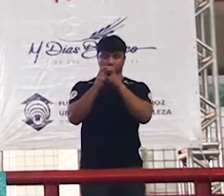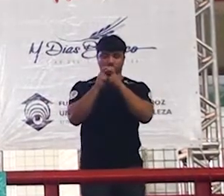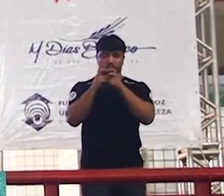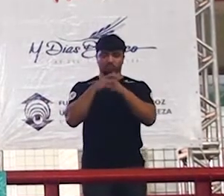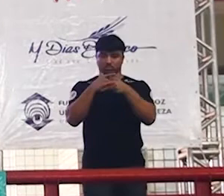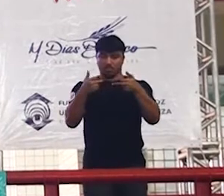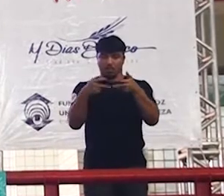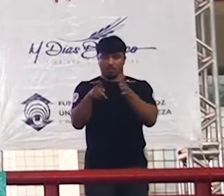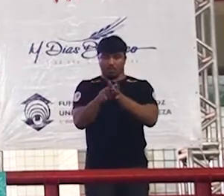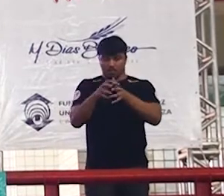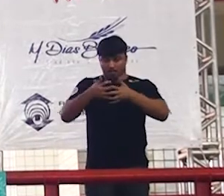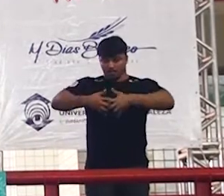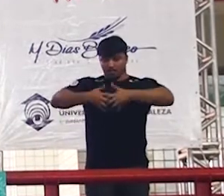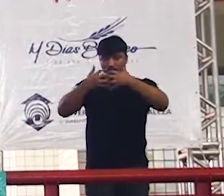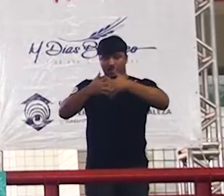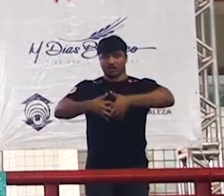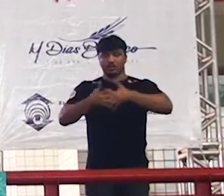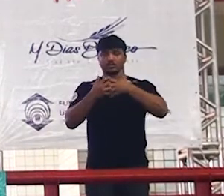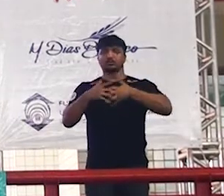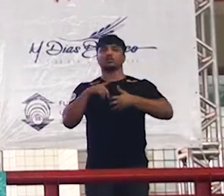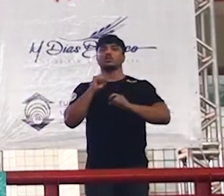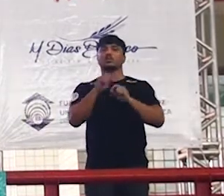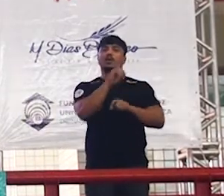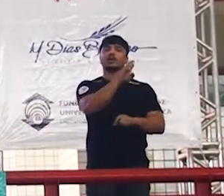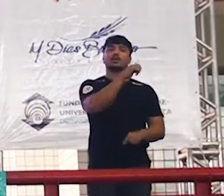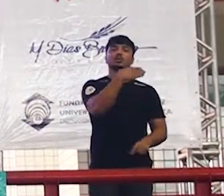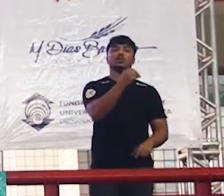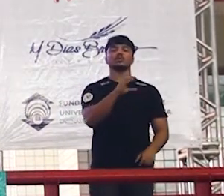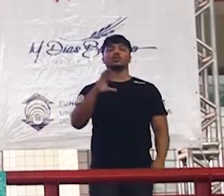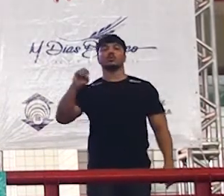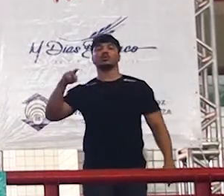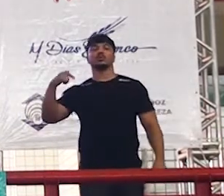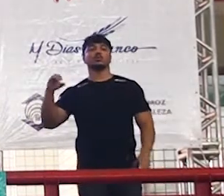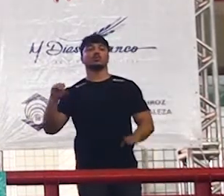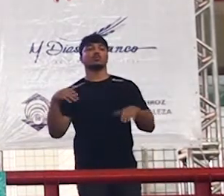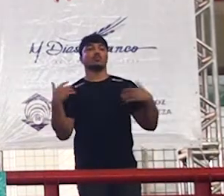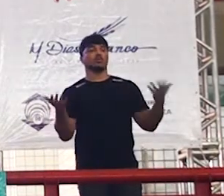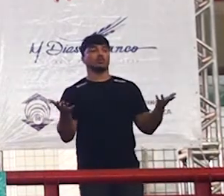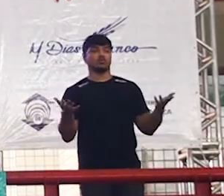coisa mecânica, ela está aí na denotação ou na conotação?